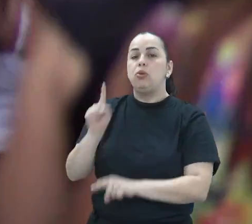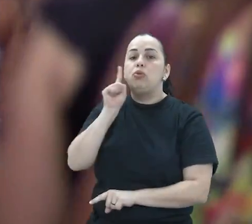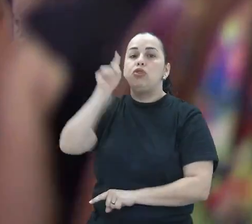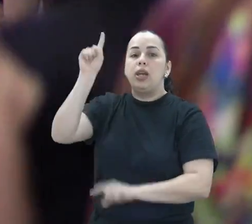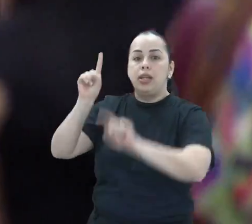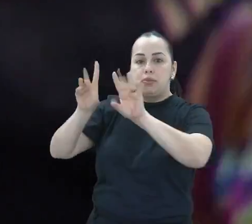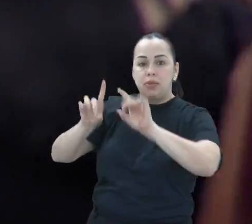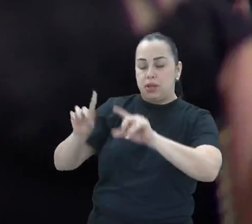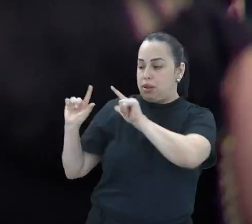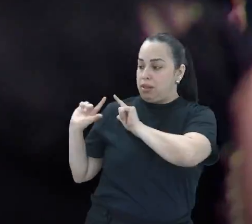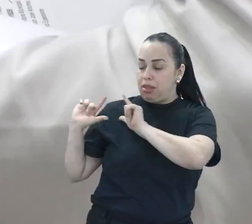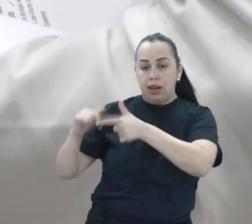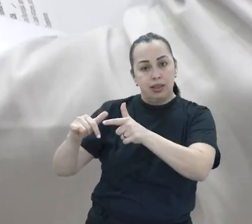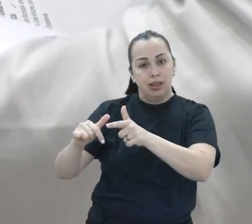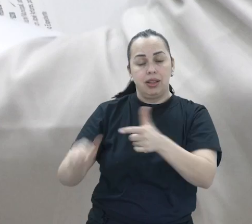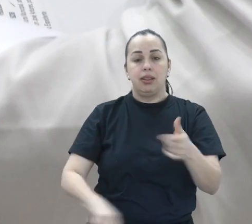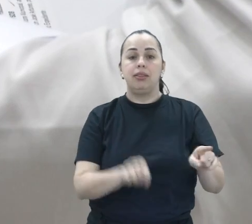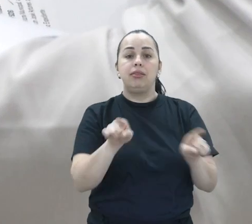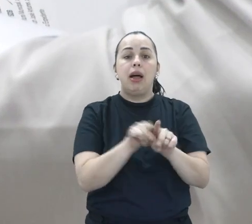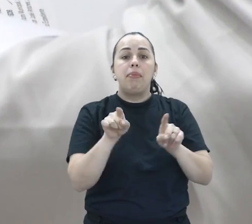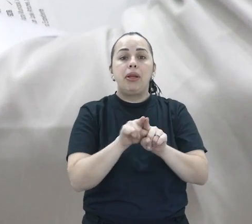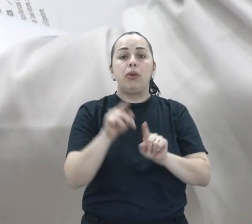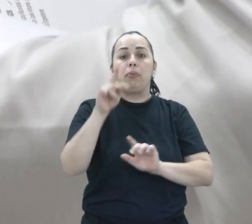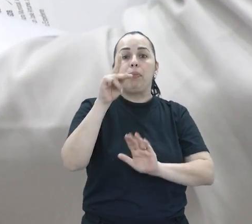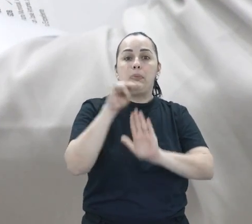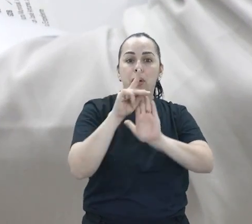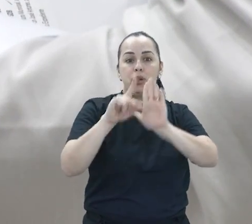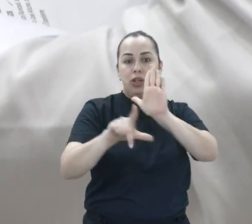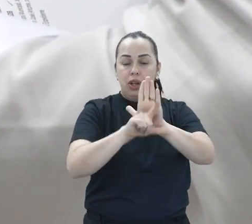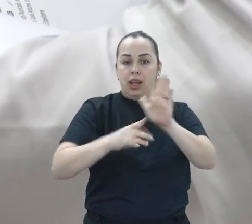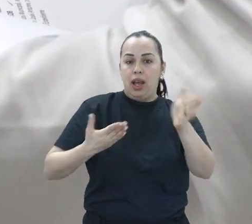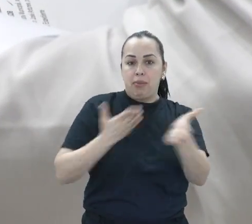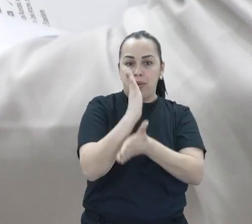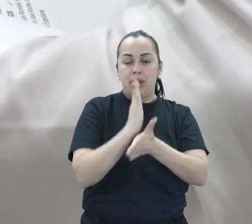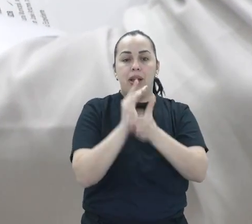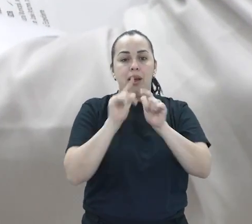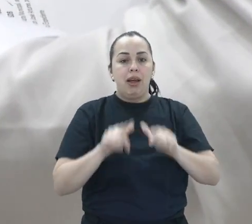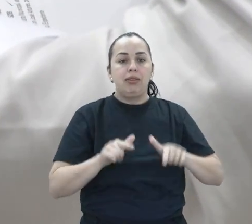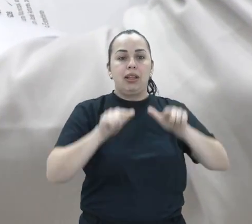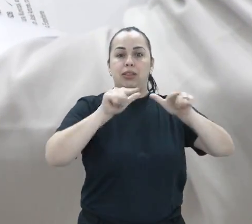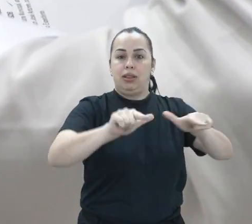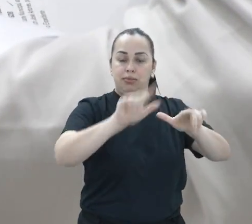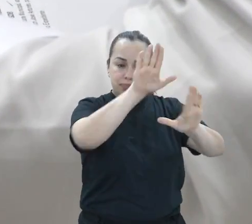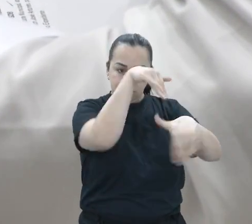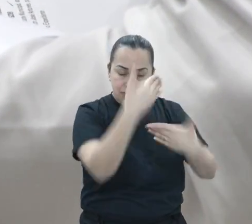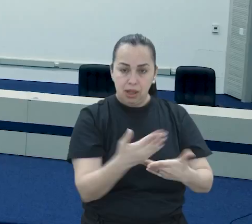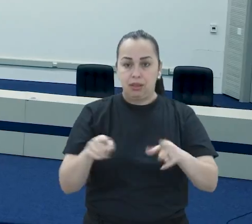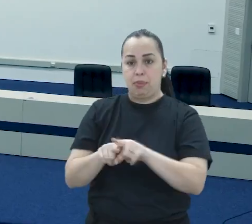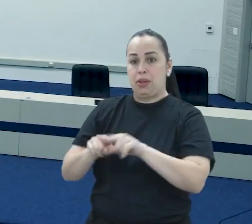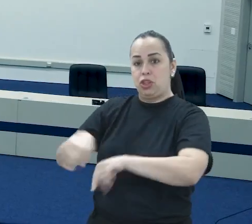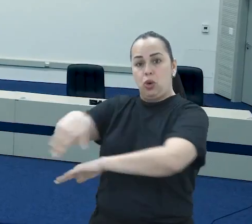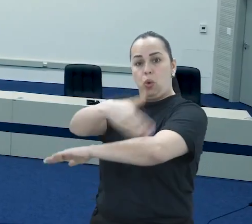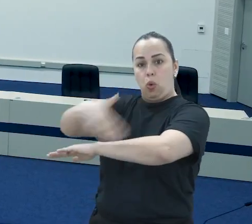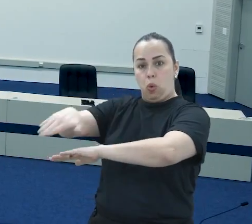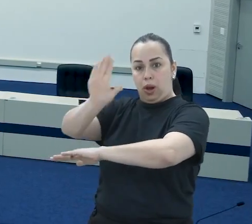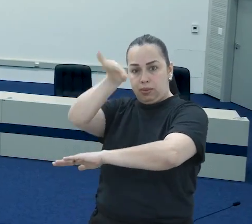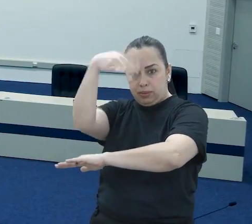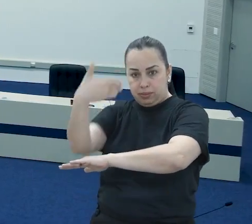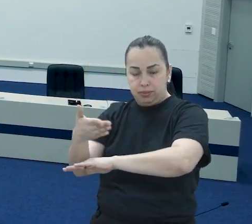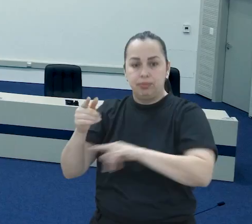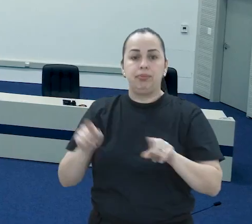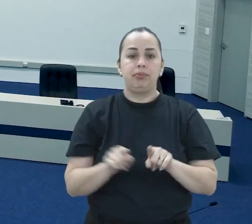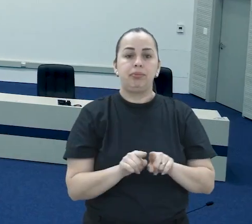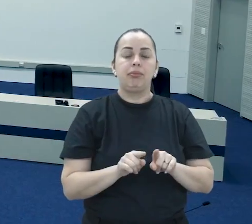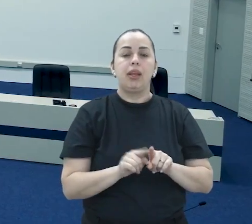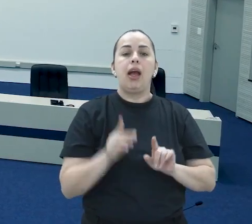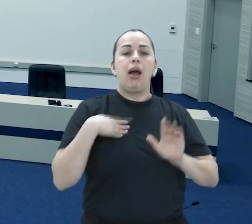do Conservadorismo. Ainda foram aprovadas denominação de rua e concessão de honraria. Já a proposta de